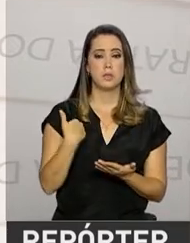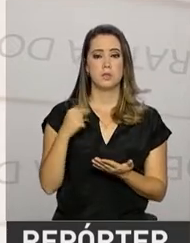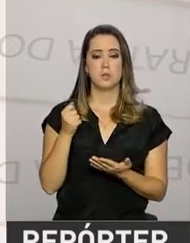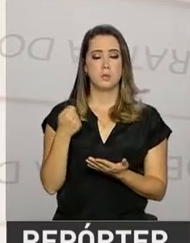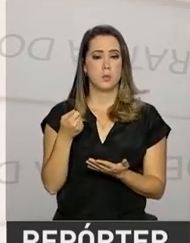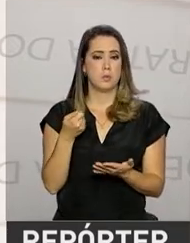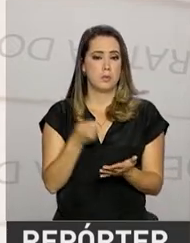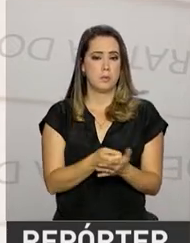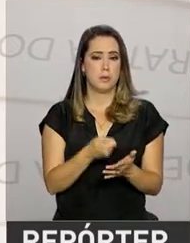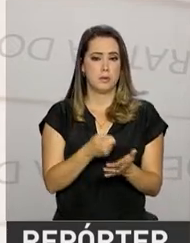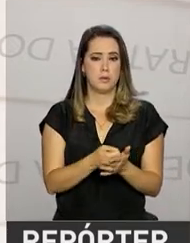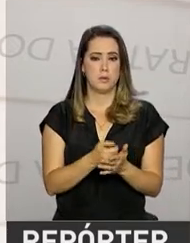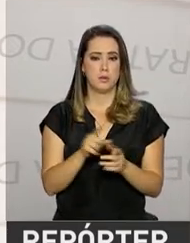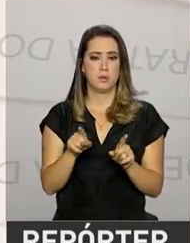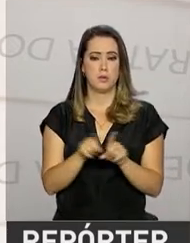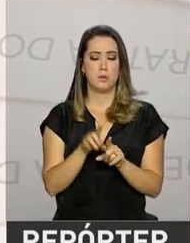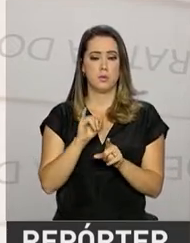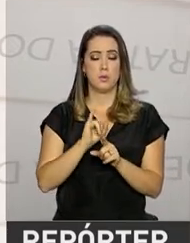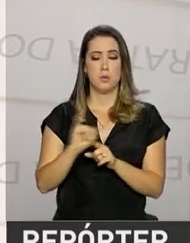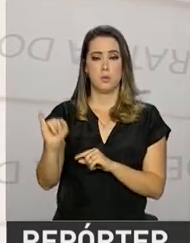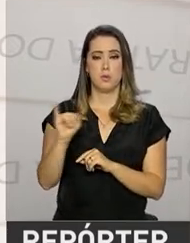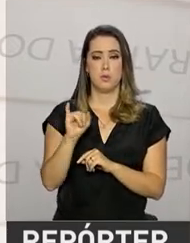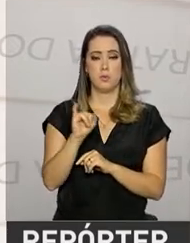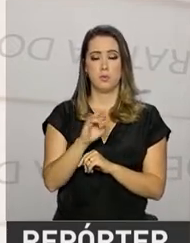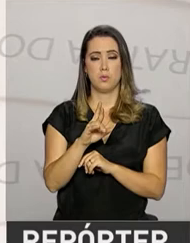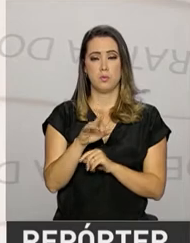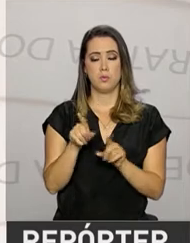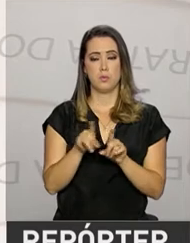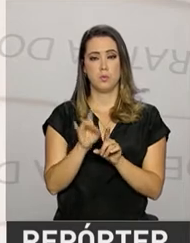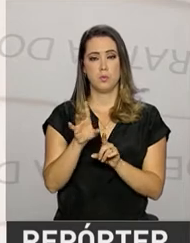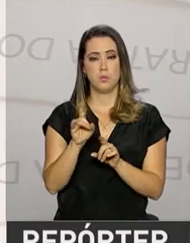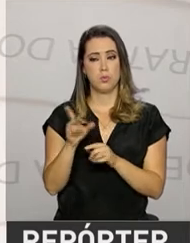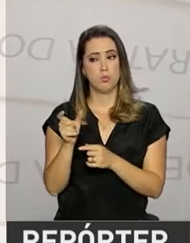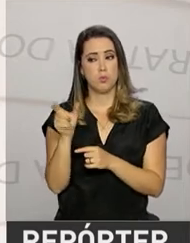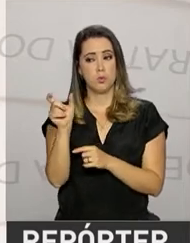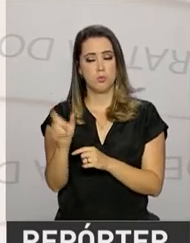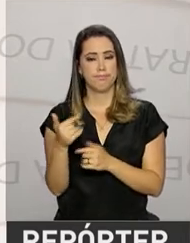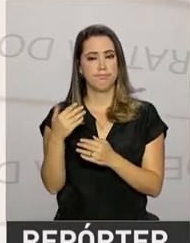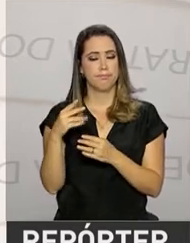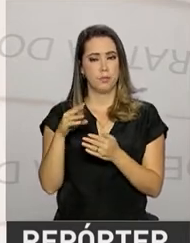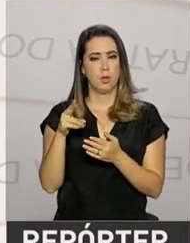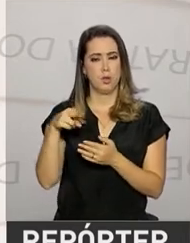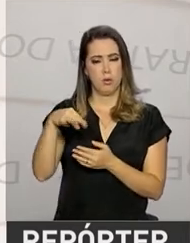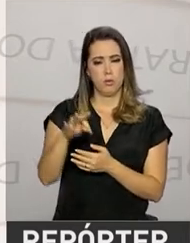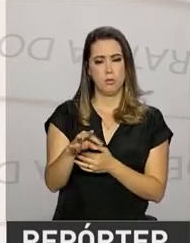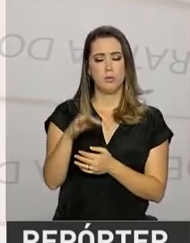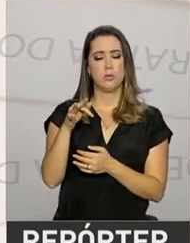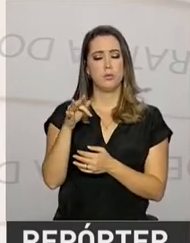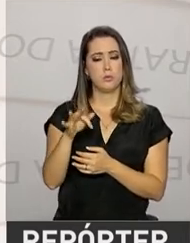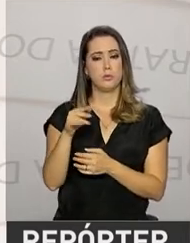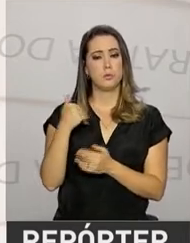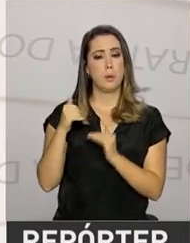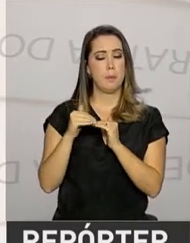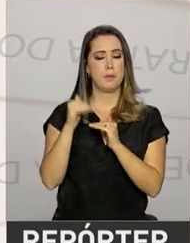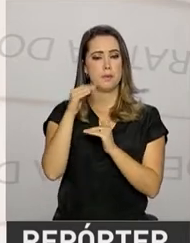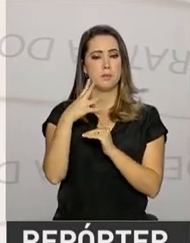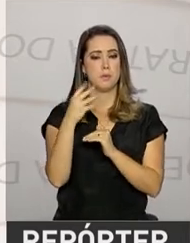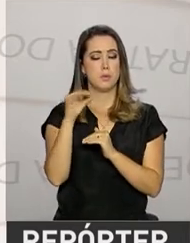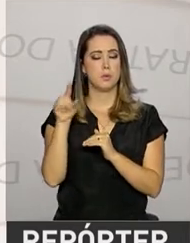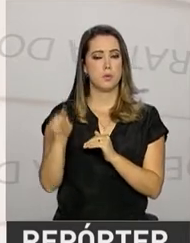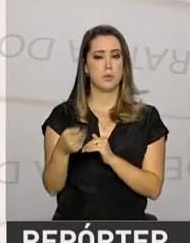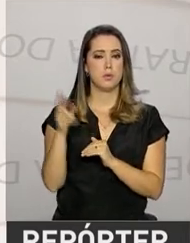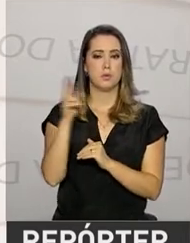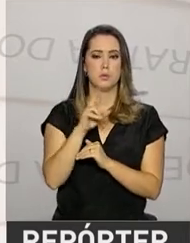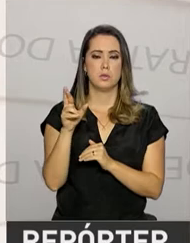não tributáveis ou tributados exclusivamente na fonte acima de 40 mil reais teve